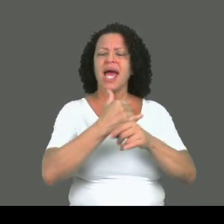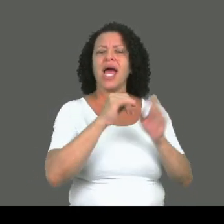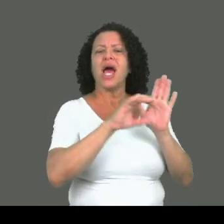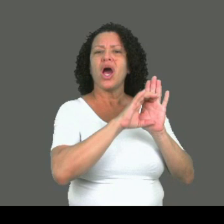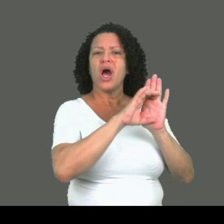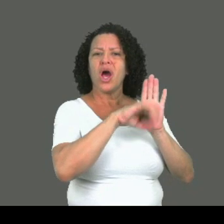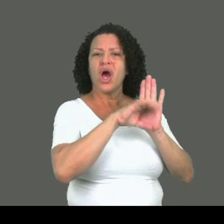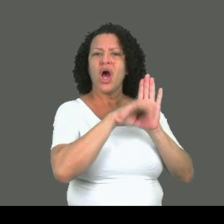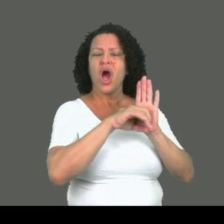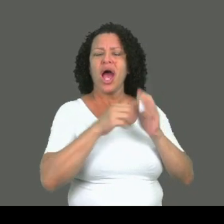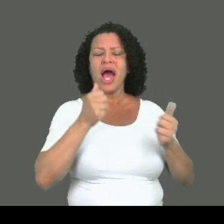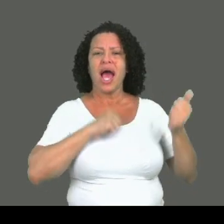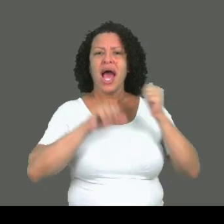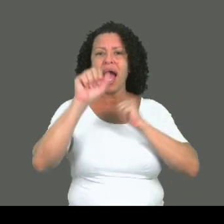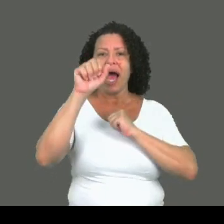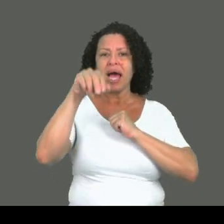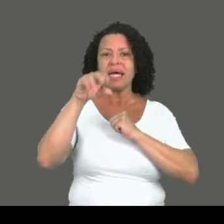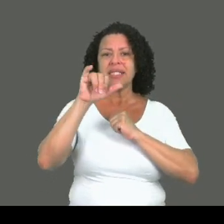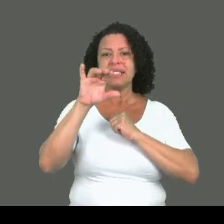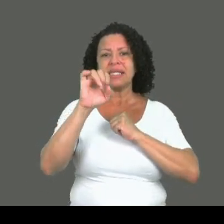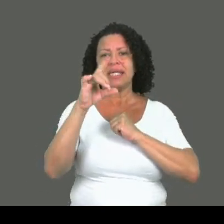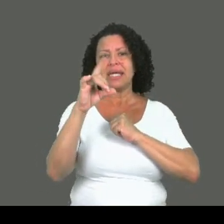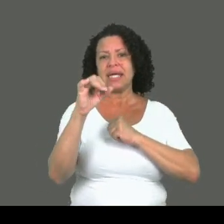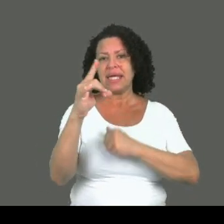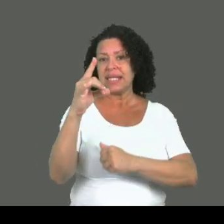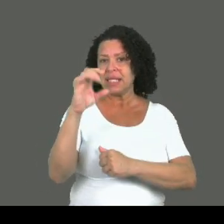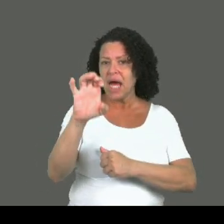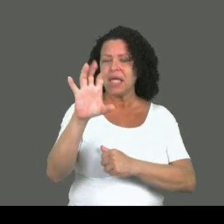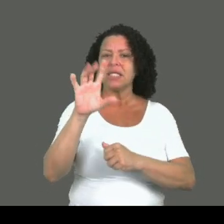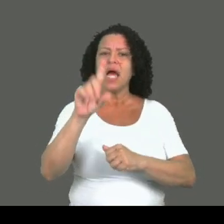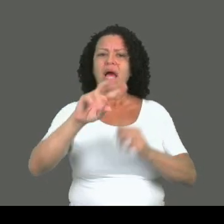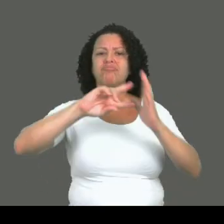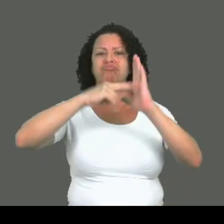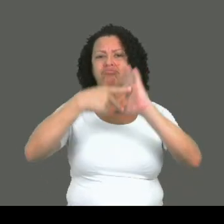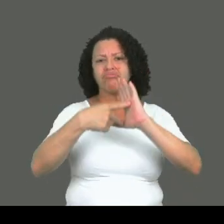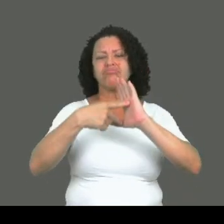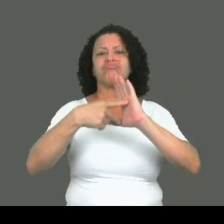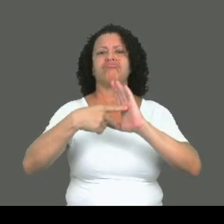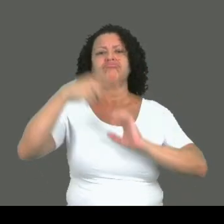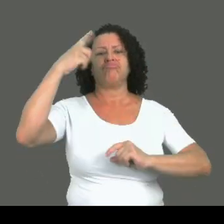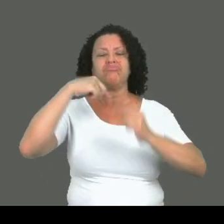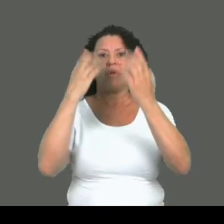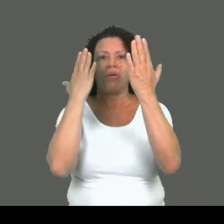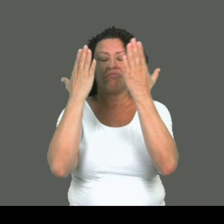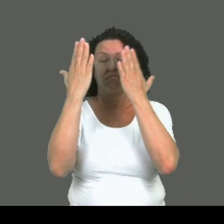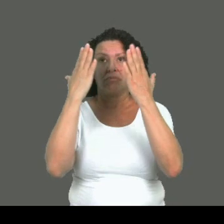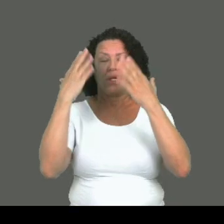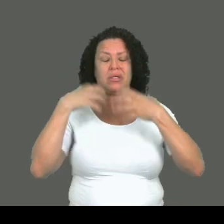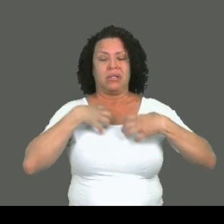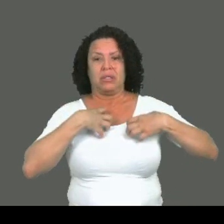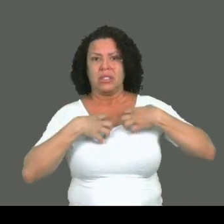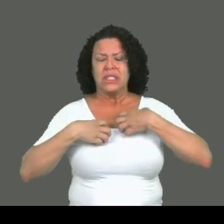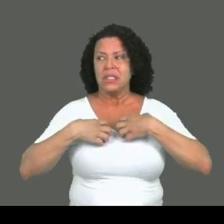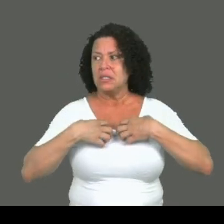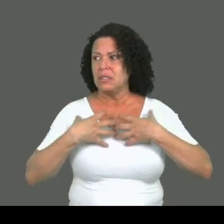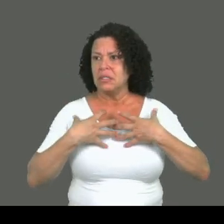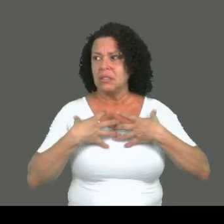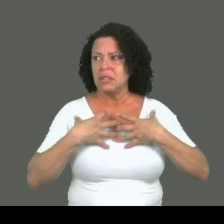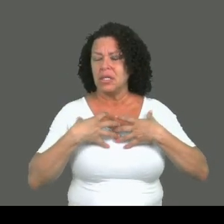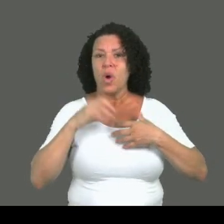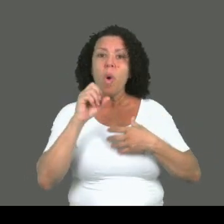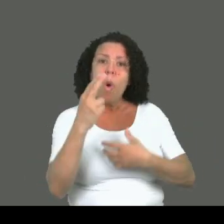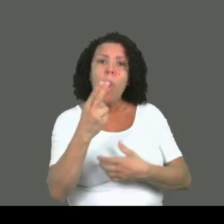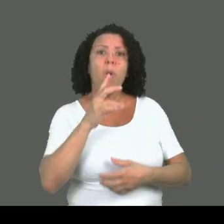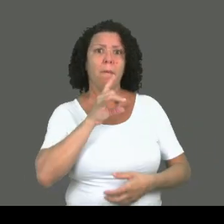de ansiedade que diz que a ansiedade é um estado psíquico de apreensão ou